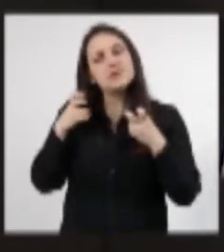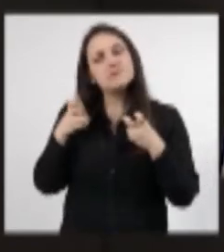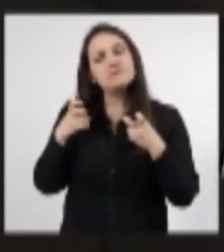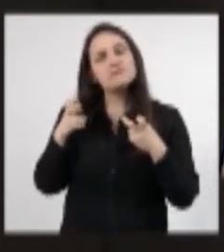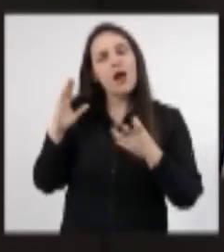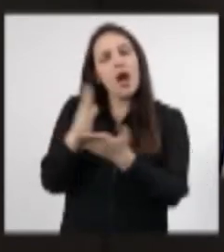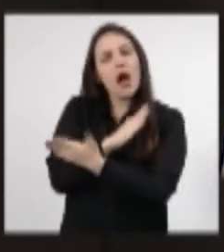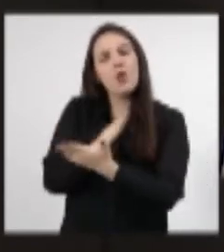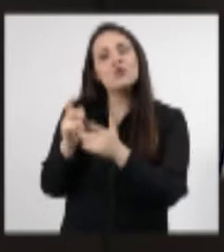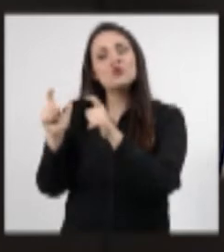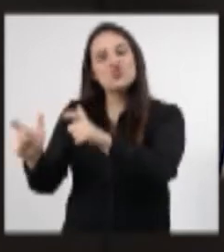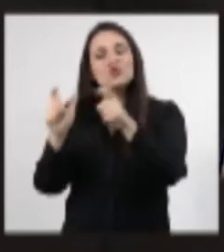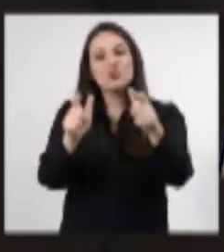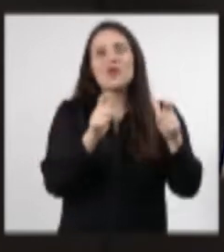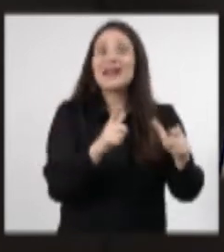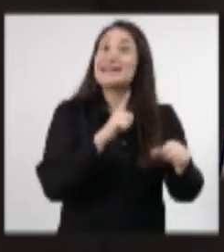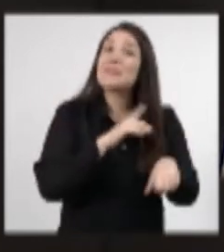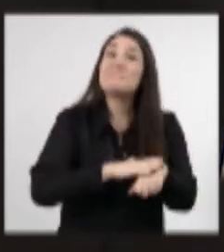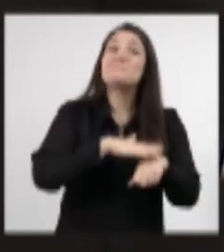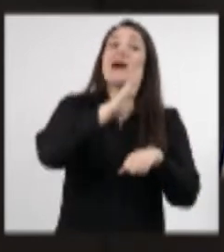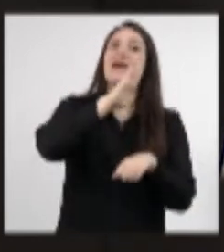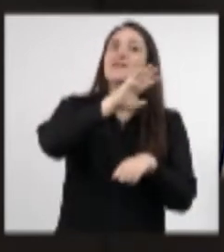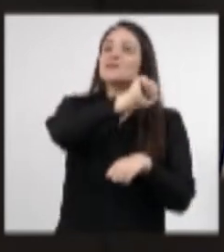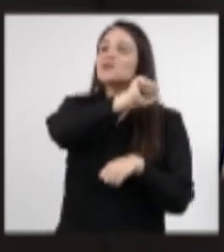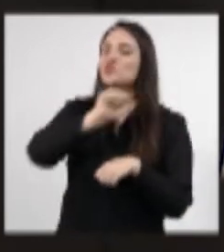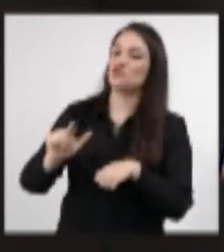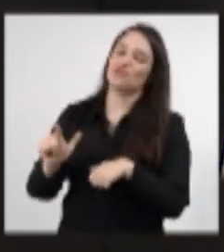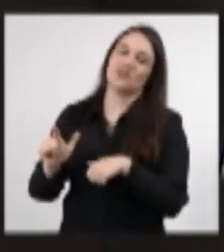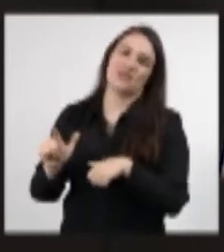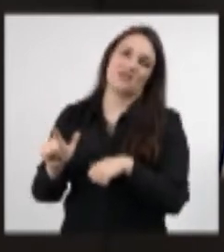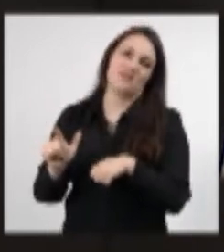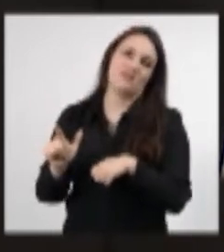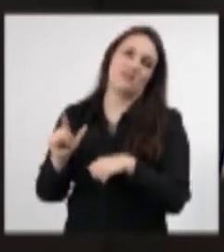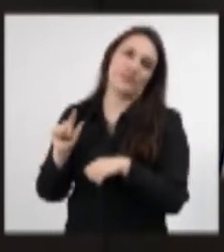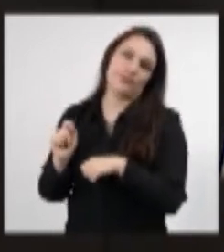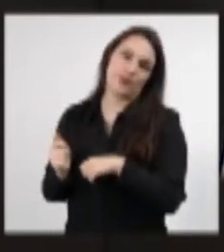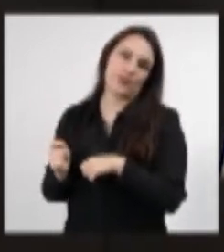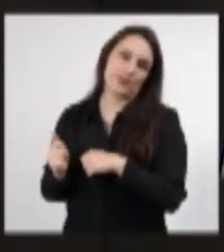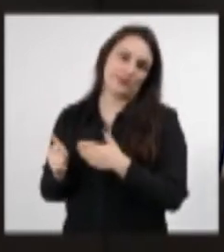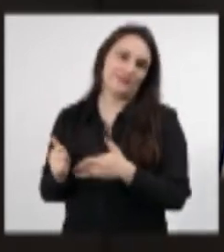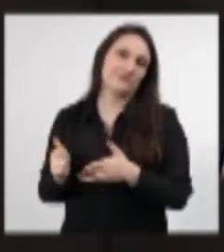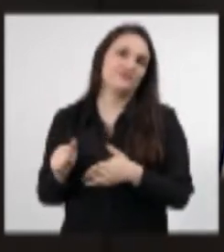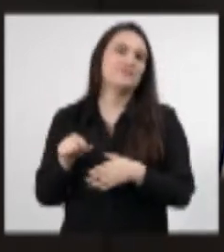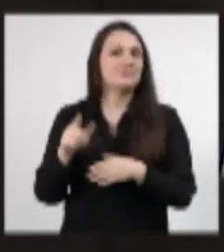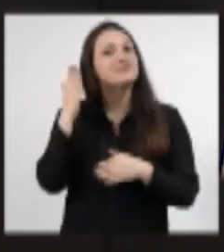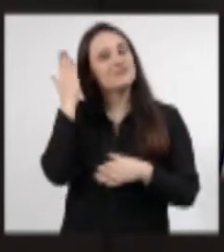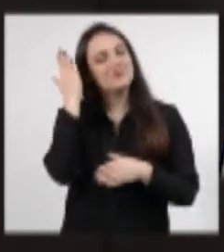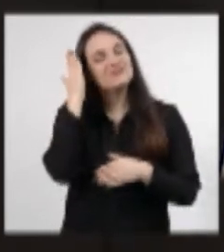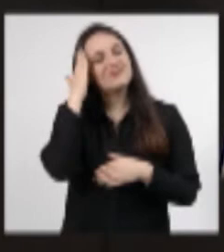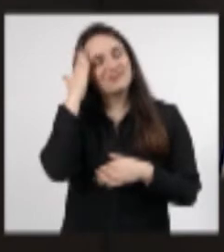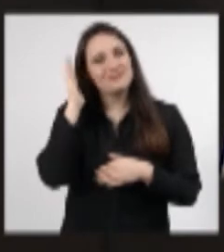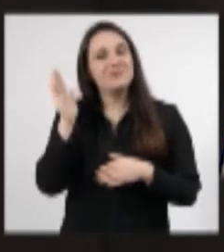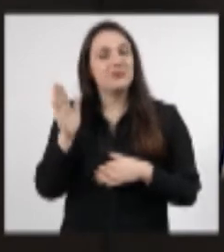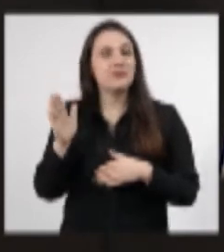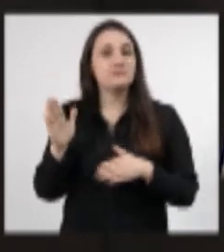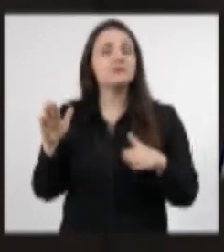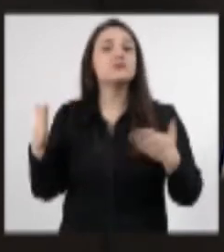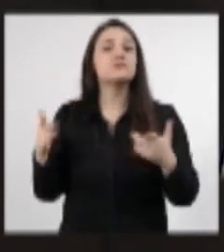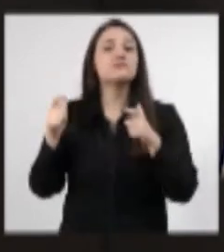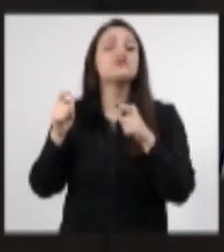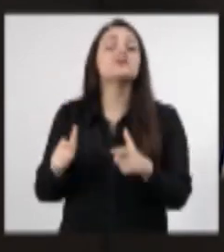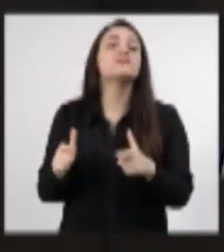oportunidade, através das manchas criminais, em determinar a local em qualquer cidade onde há maior